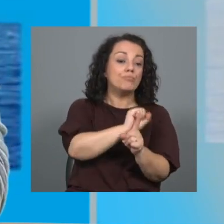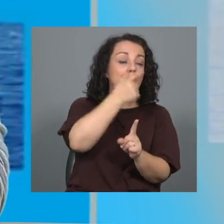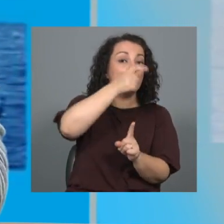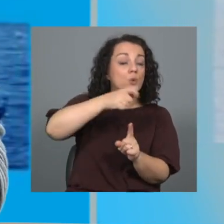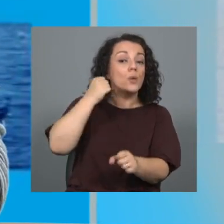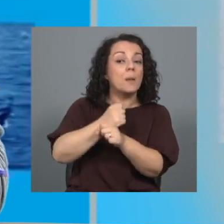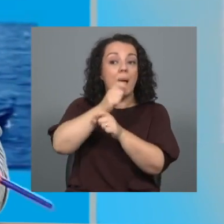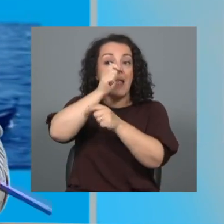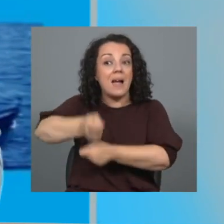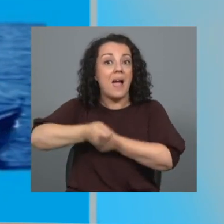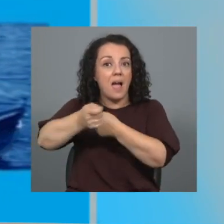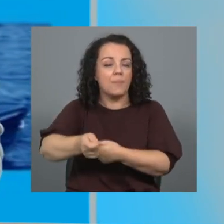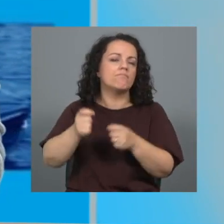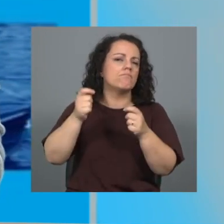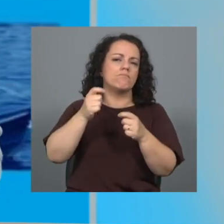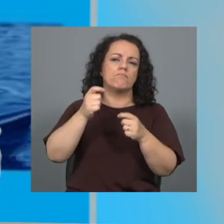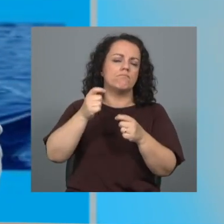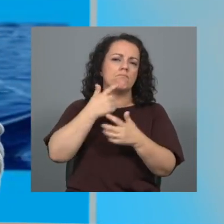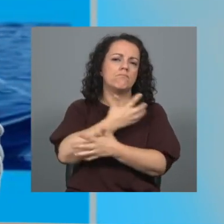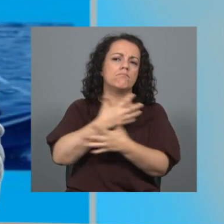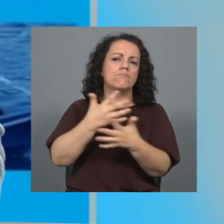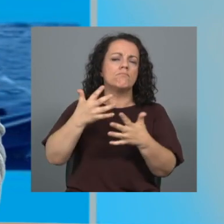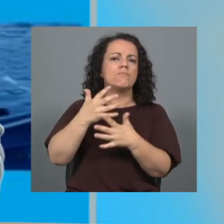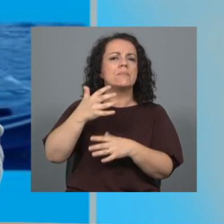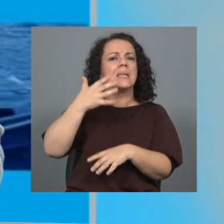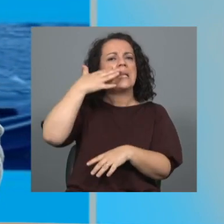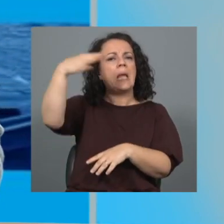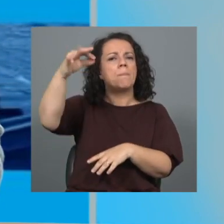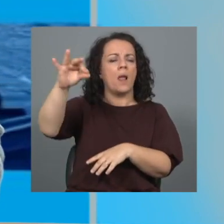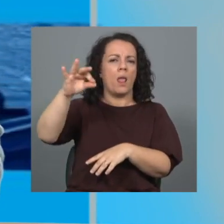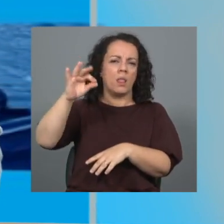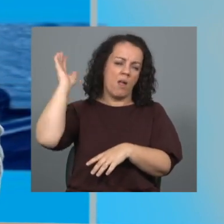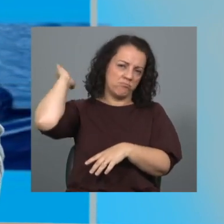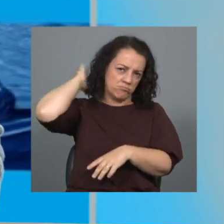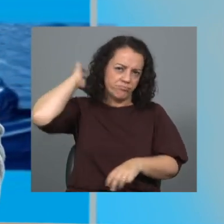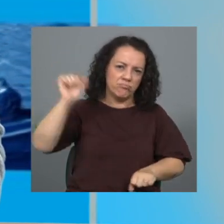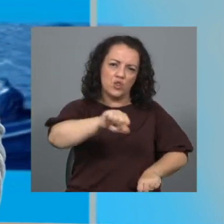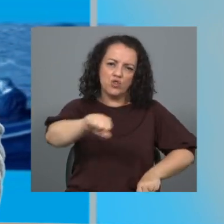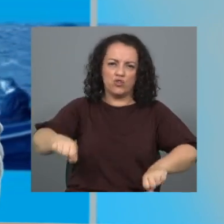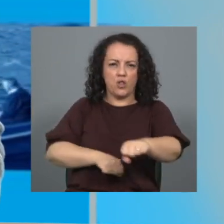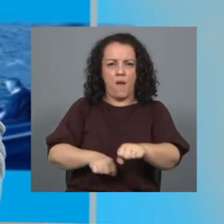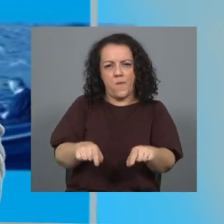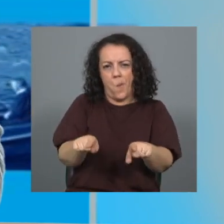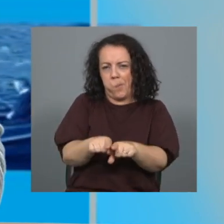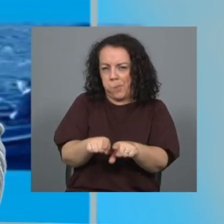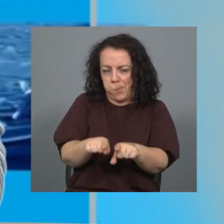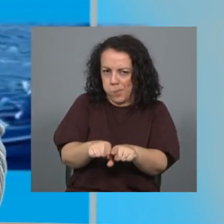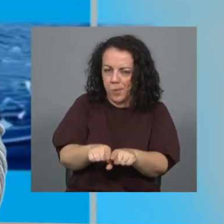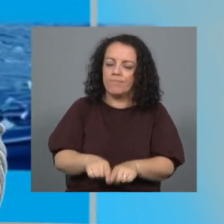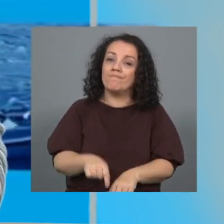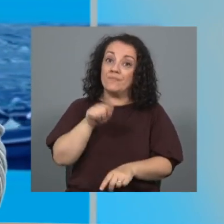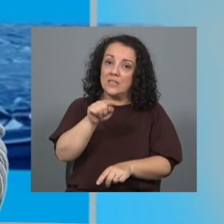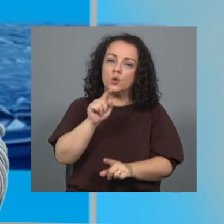praticamente trabalho migrante escravo. É preciso obviamente, estar muito atento a